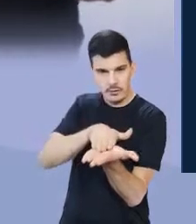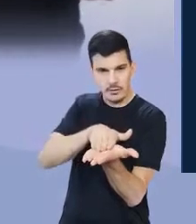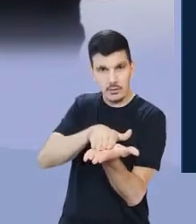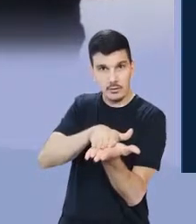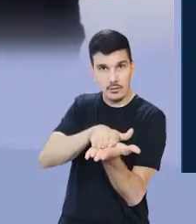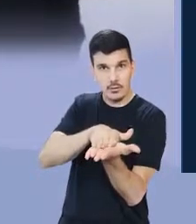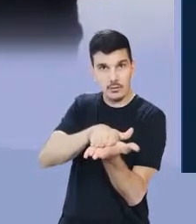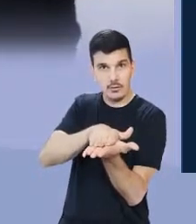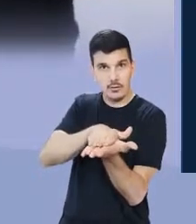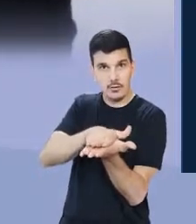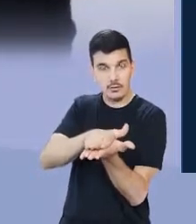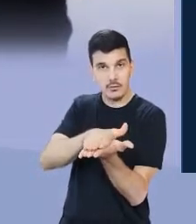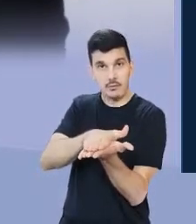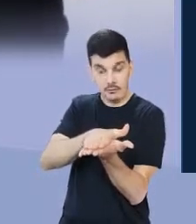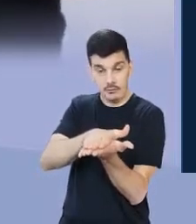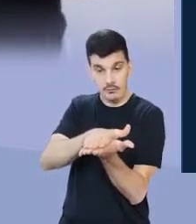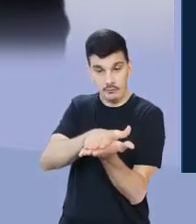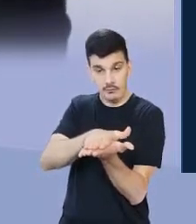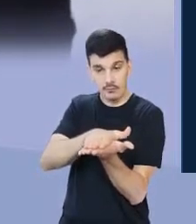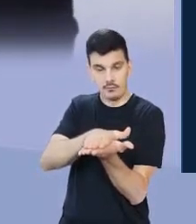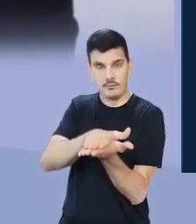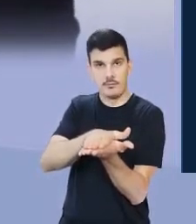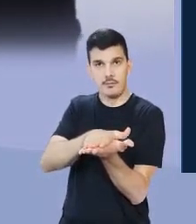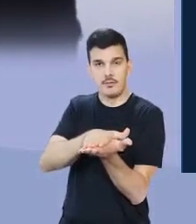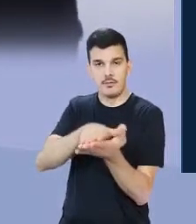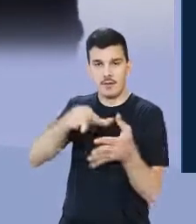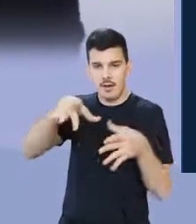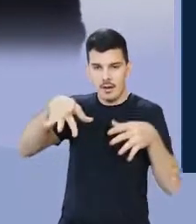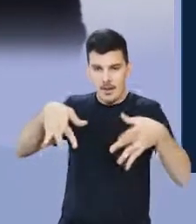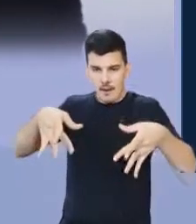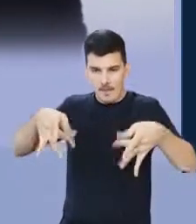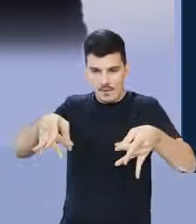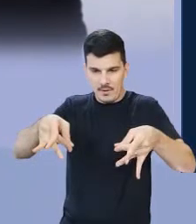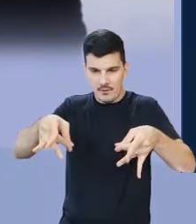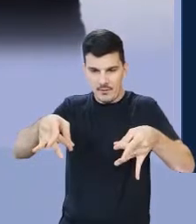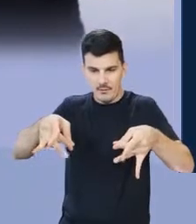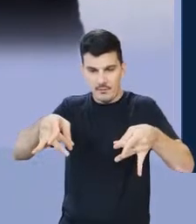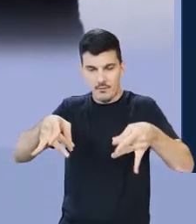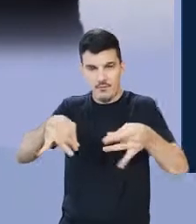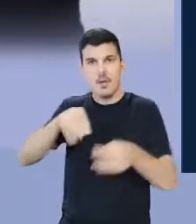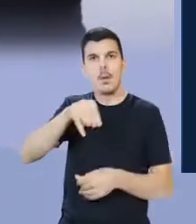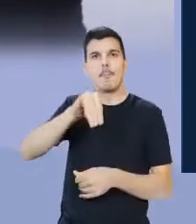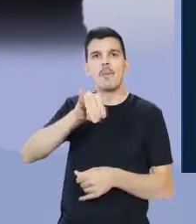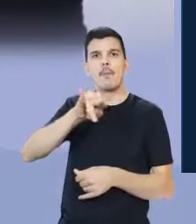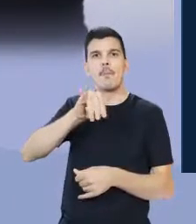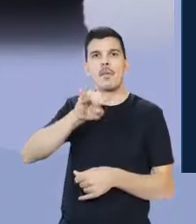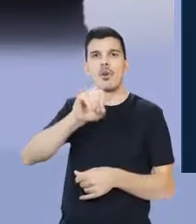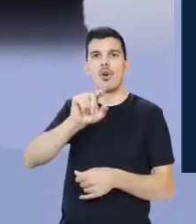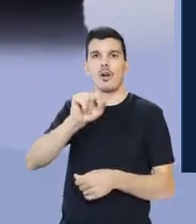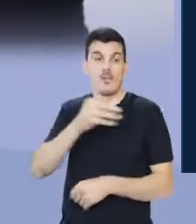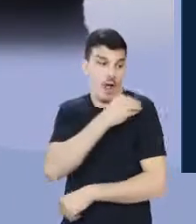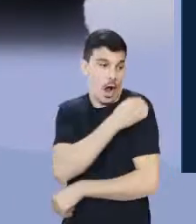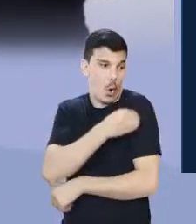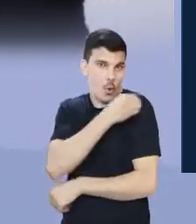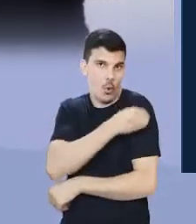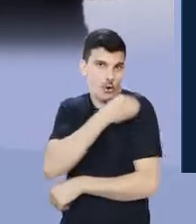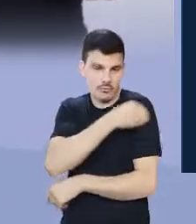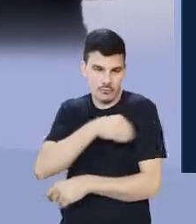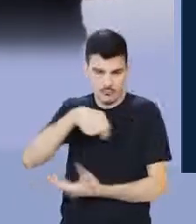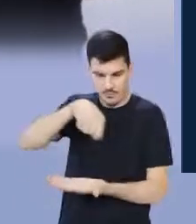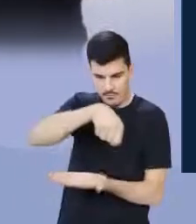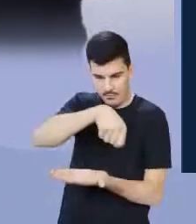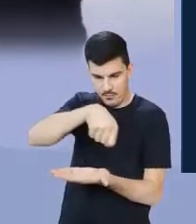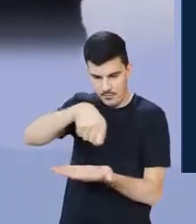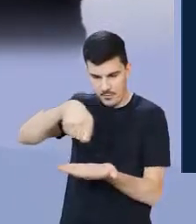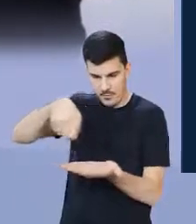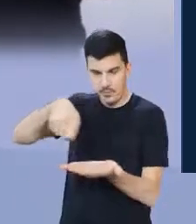letras, cheio de tinta e prendia no mimeógrafo. Por meio do